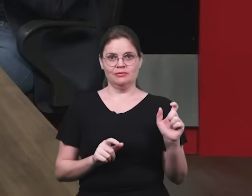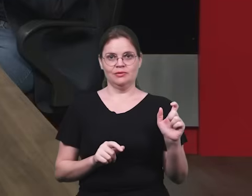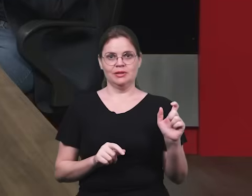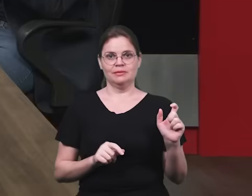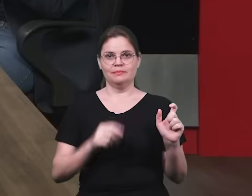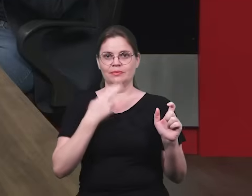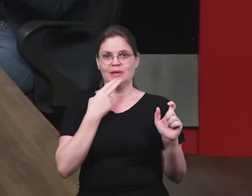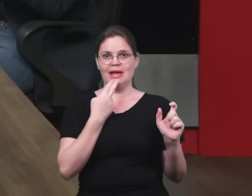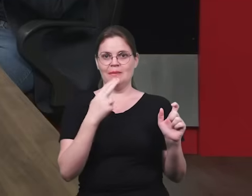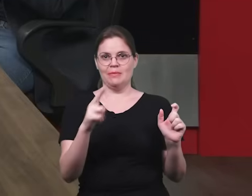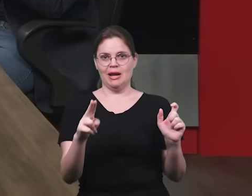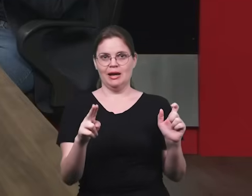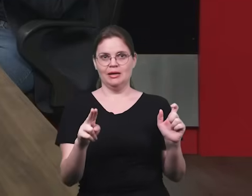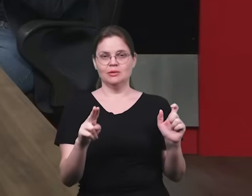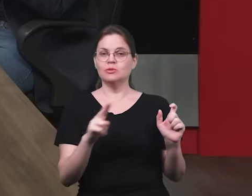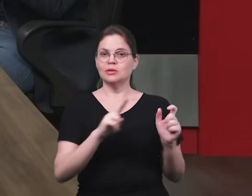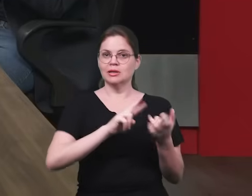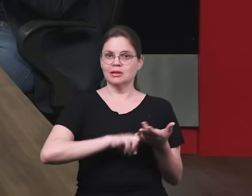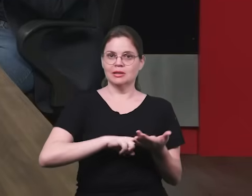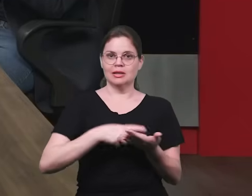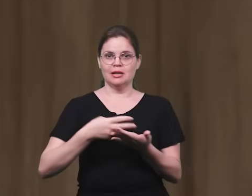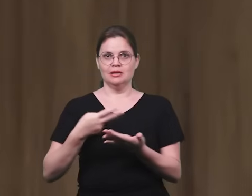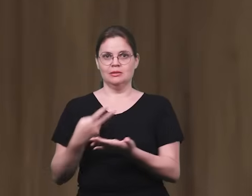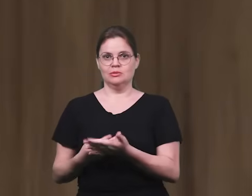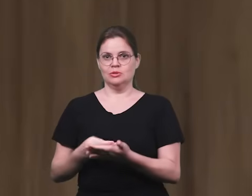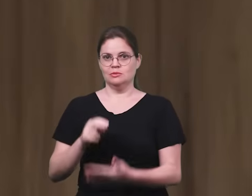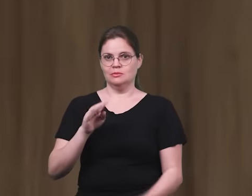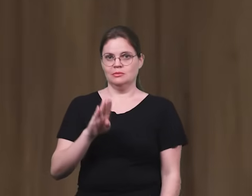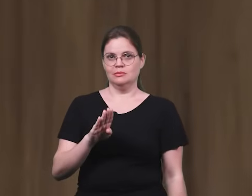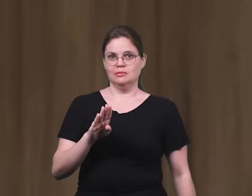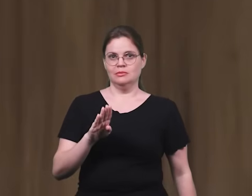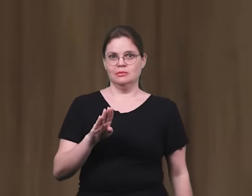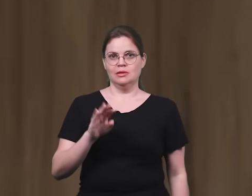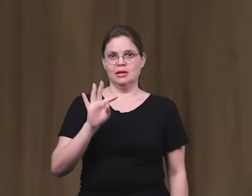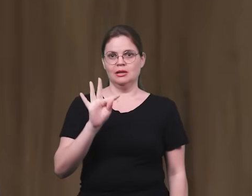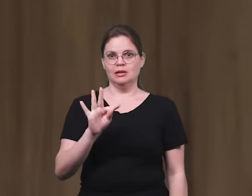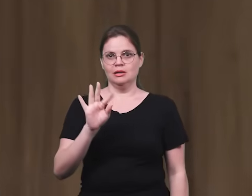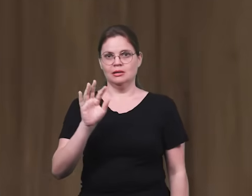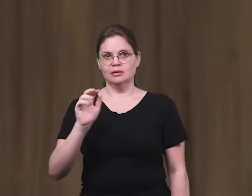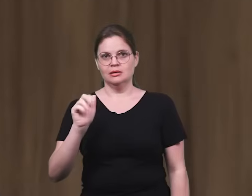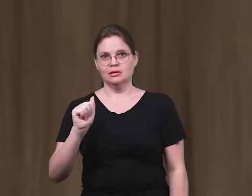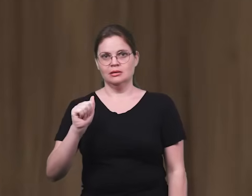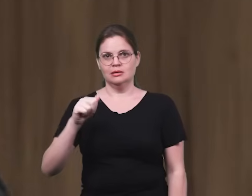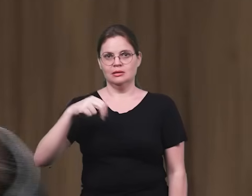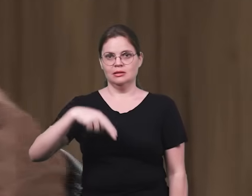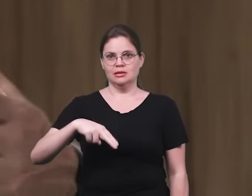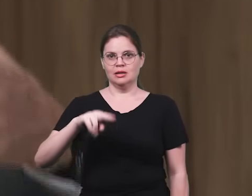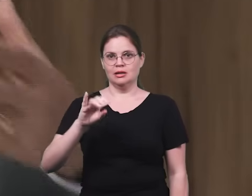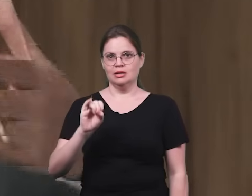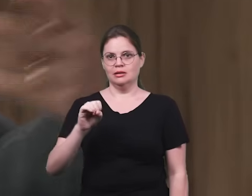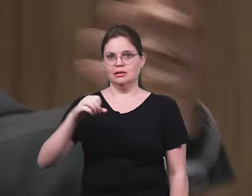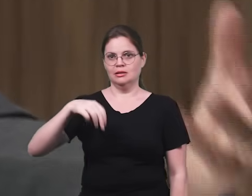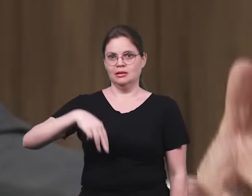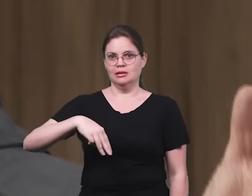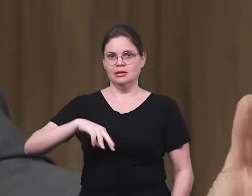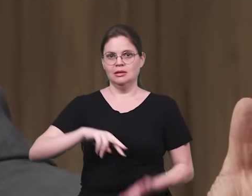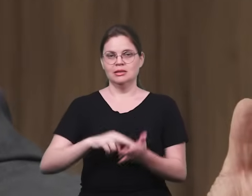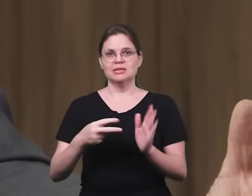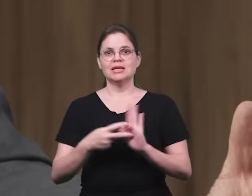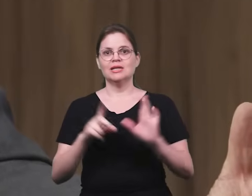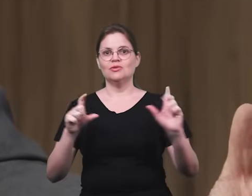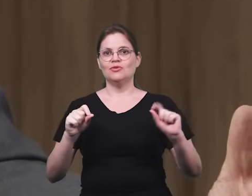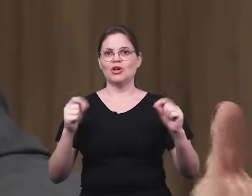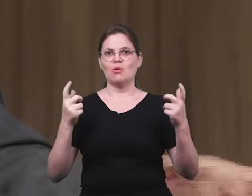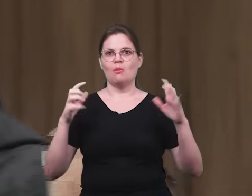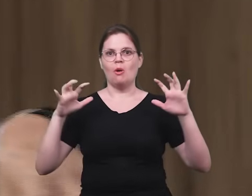palavra hebraica que é traduzida por baleias é tanim. E a palavra tanim quer dizer monstros